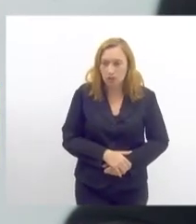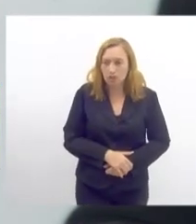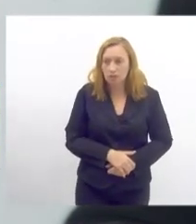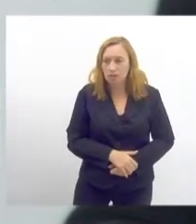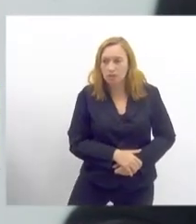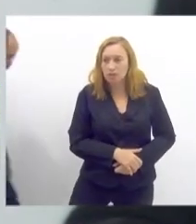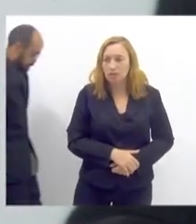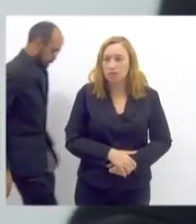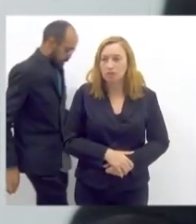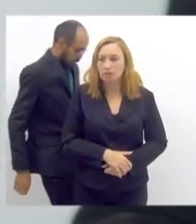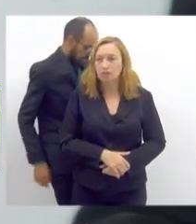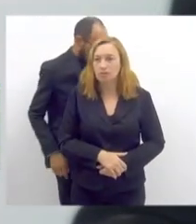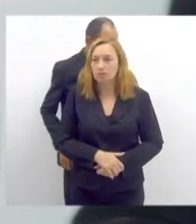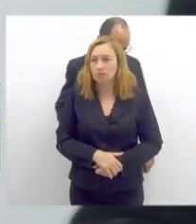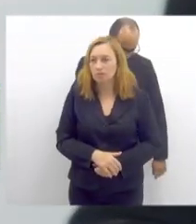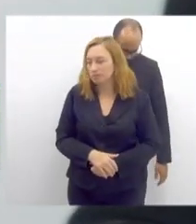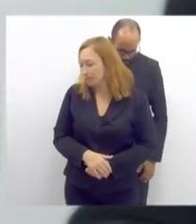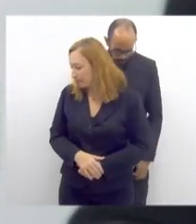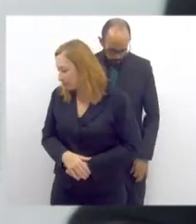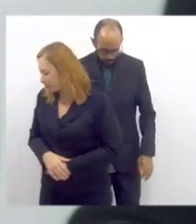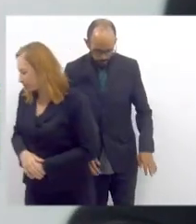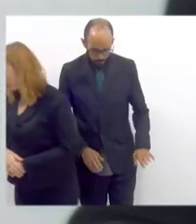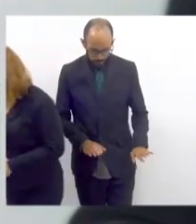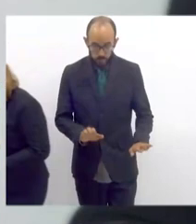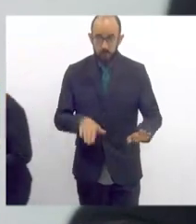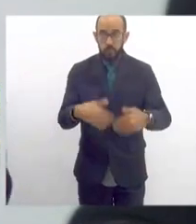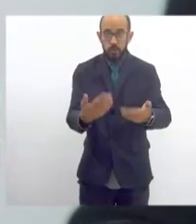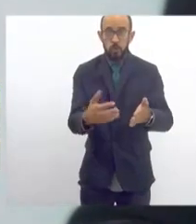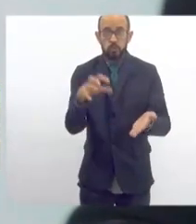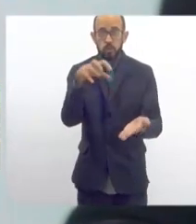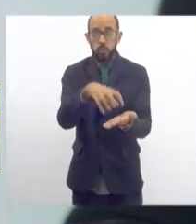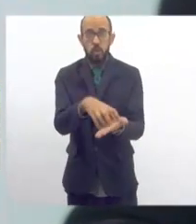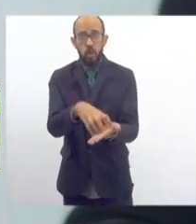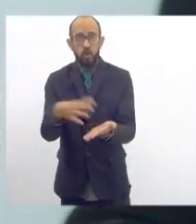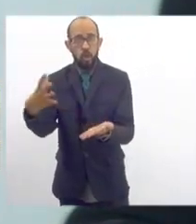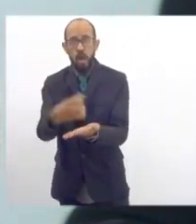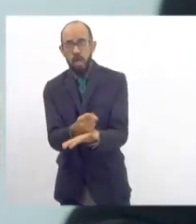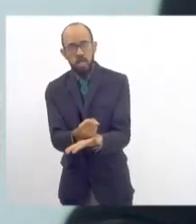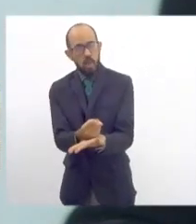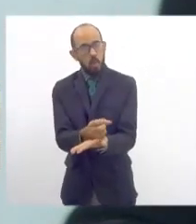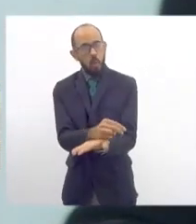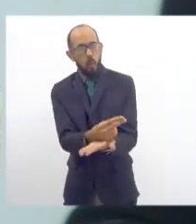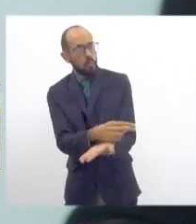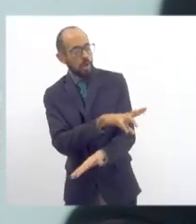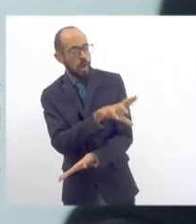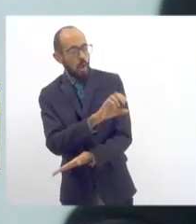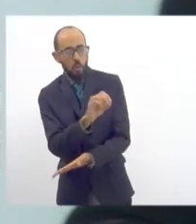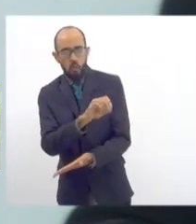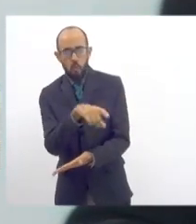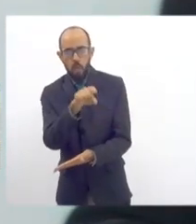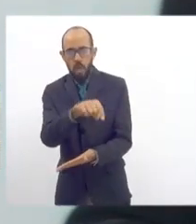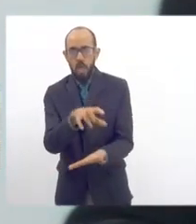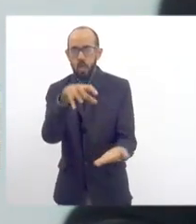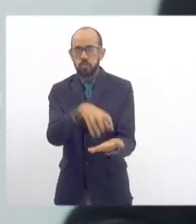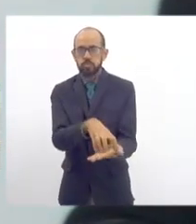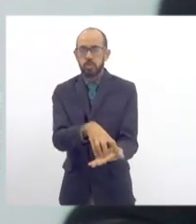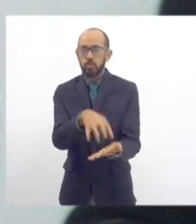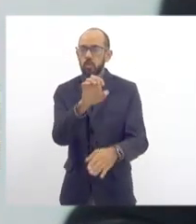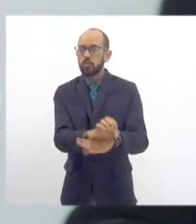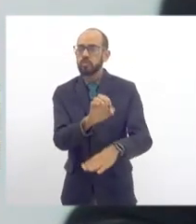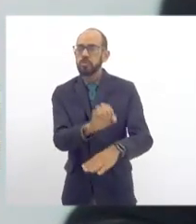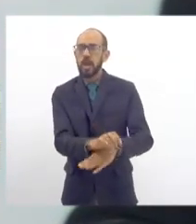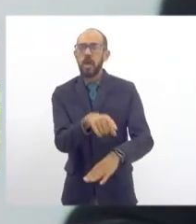inclui, independente de ser um órgão arrecadador ou não, o Detran é um órgão do governo do Estado, e ele está dentro